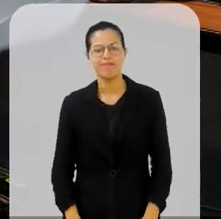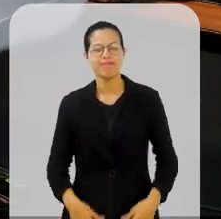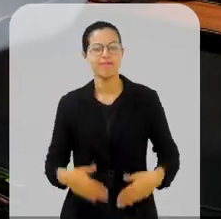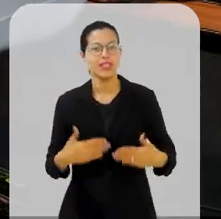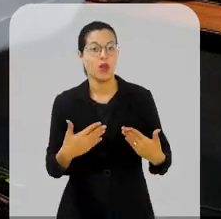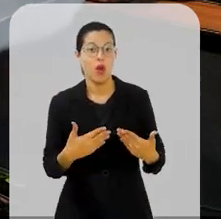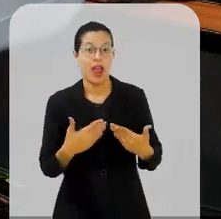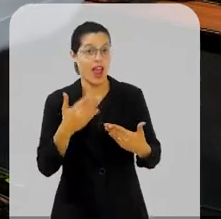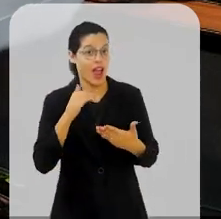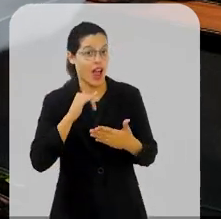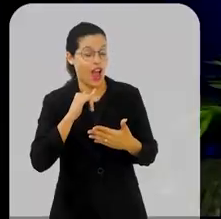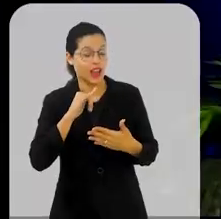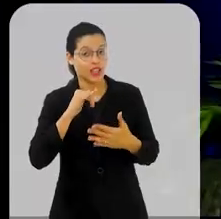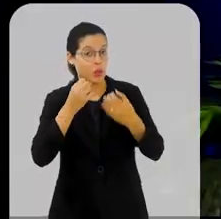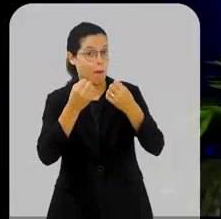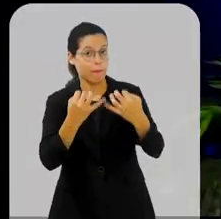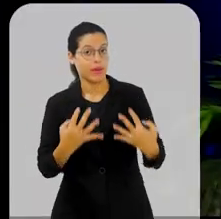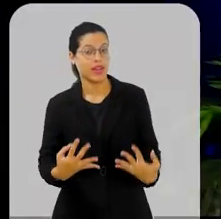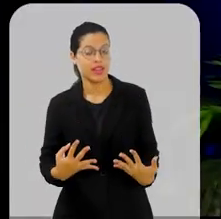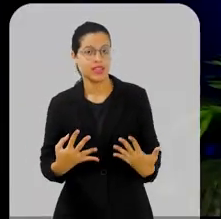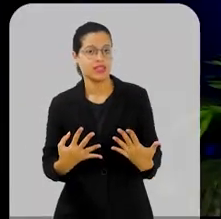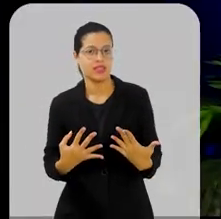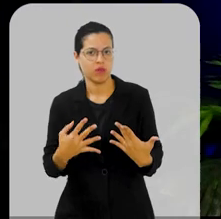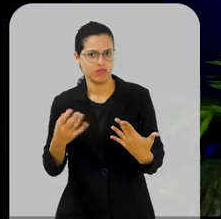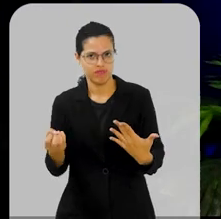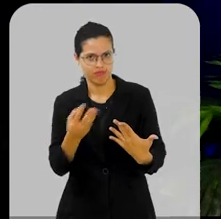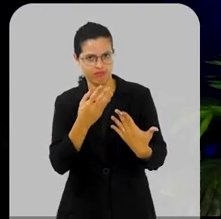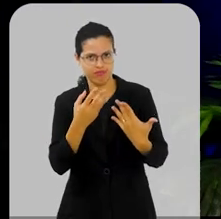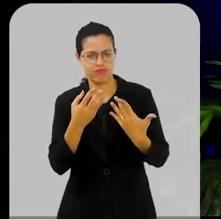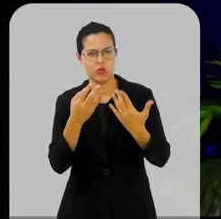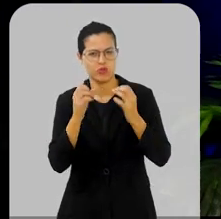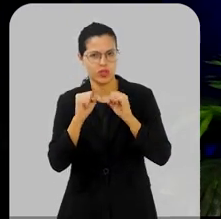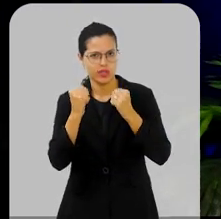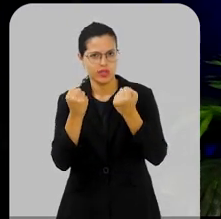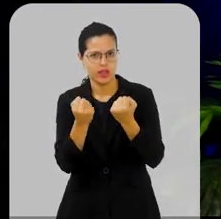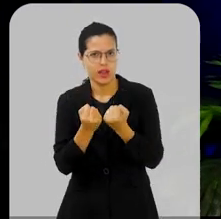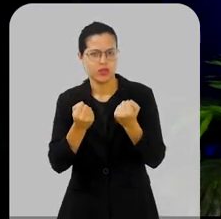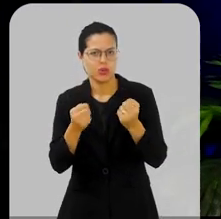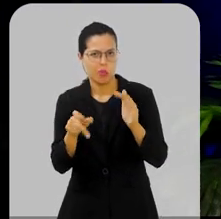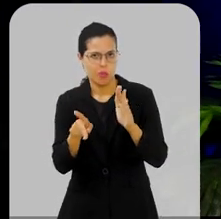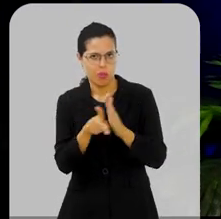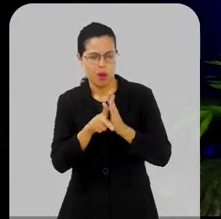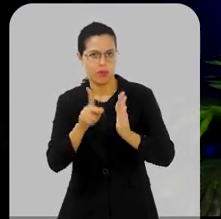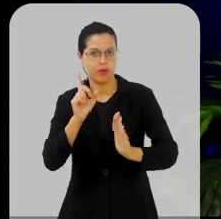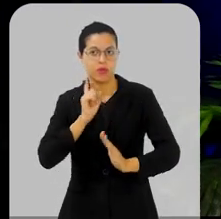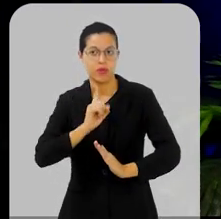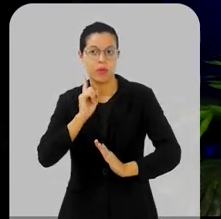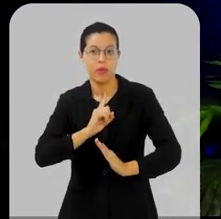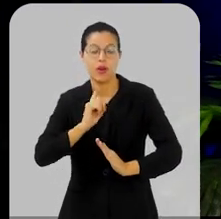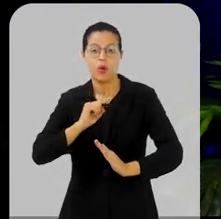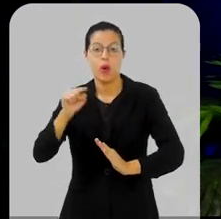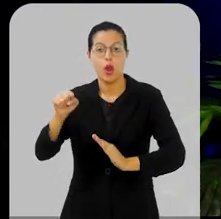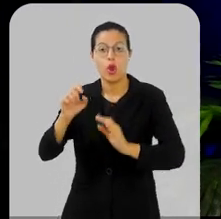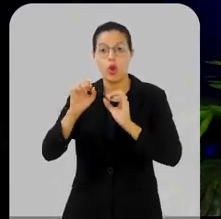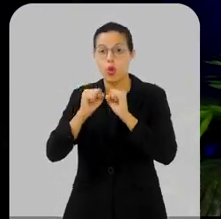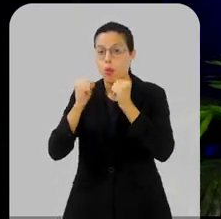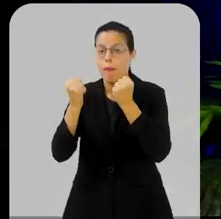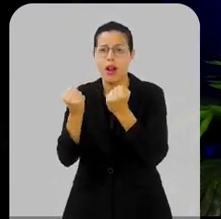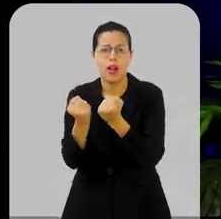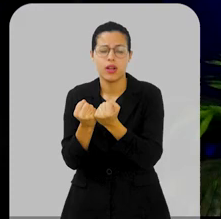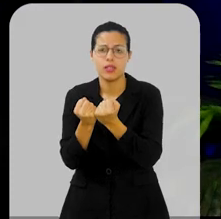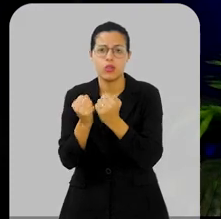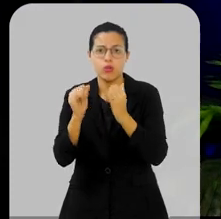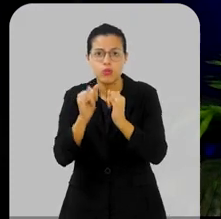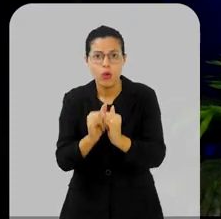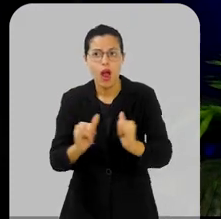Olha só, uma das grandes justificativas para o novo estádio do Flamengo é que no Maracanã, mal se